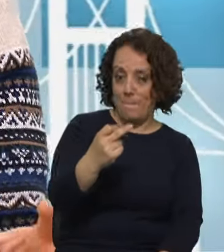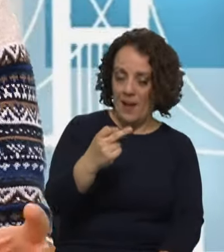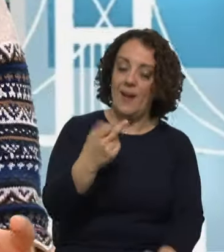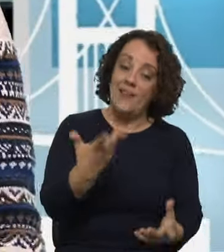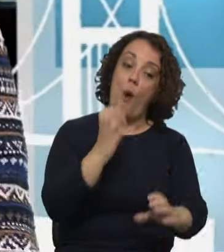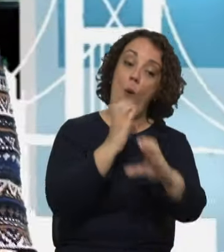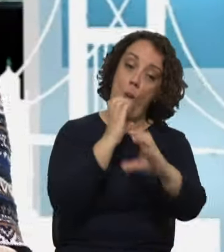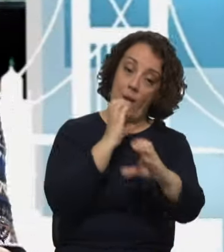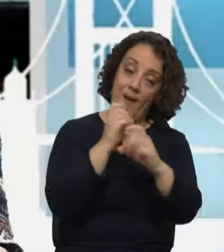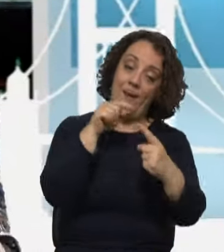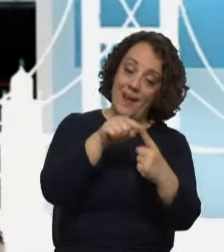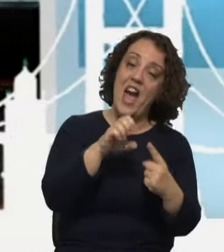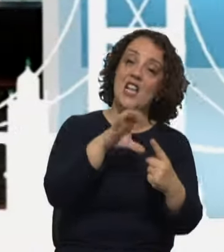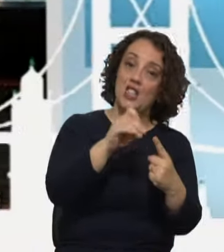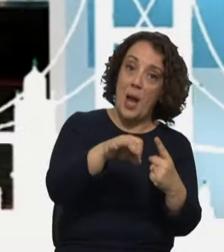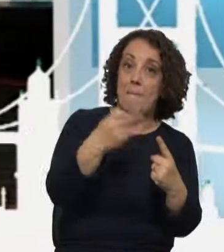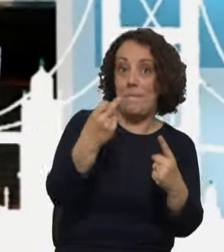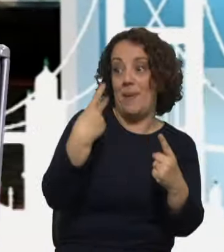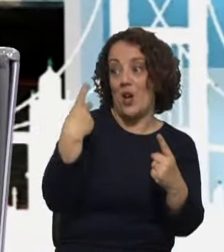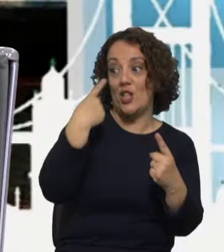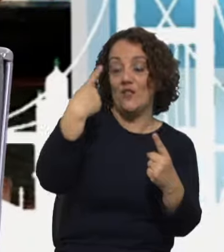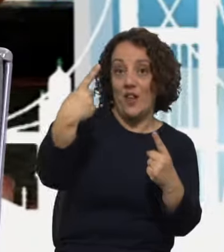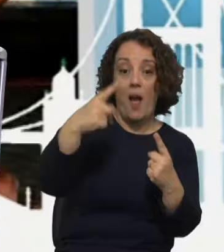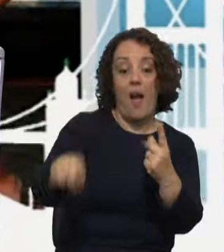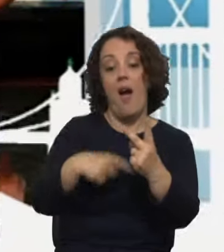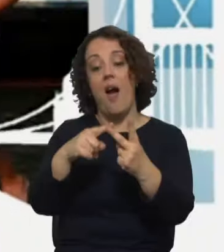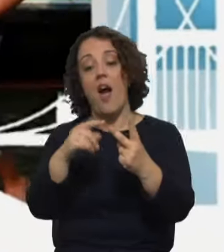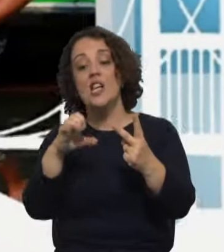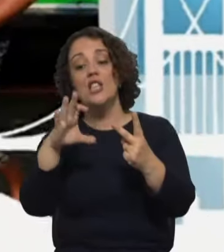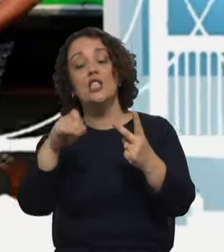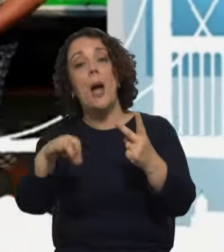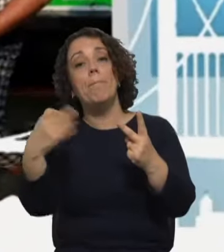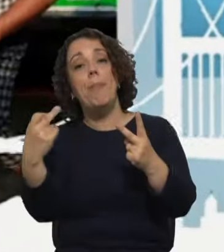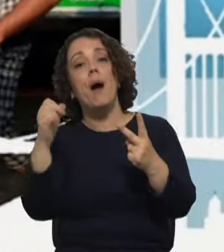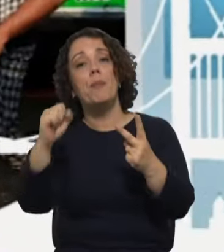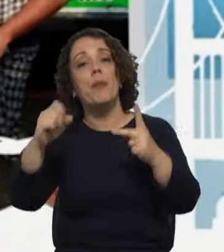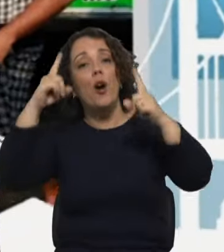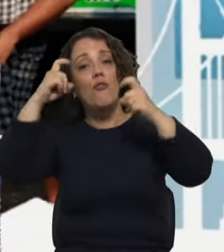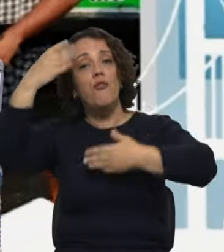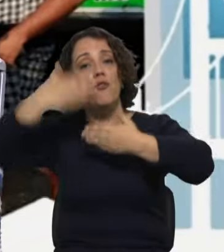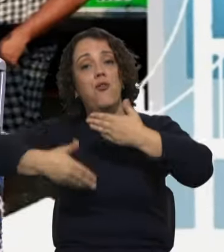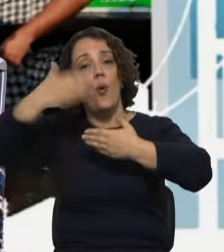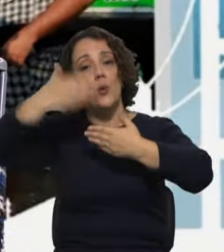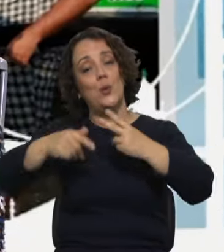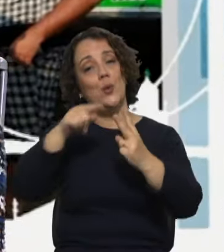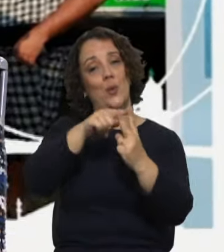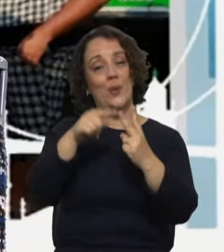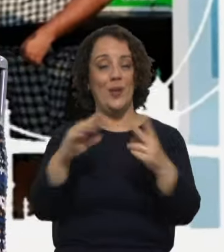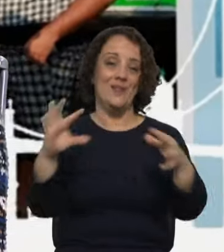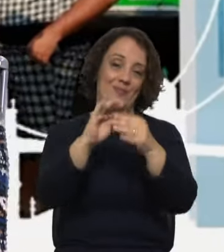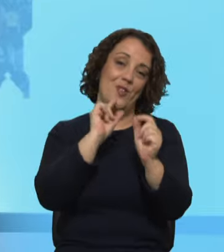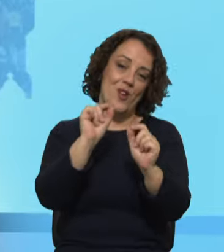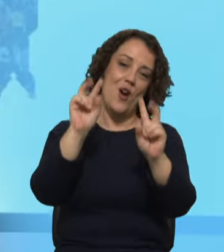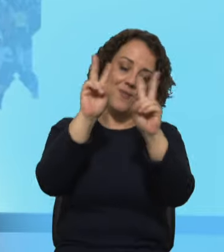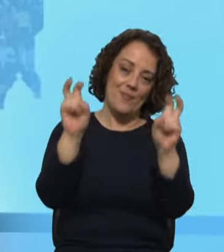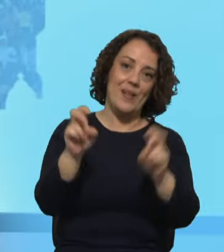minius como nós viajamos em chapa de fotografia ffas exat E são essas chapas que vamos poder encontrar